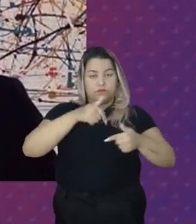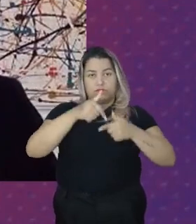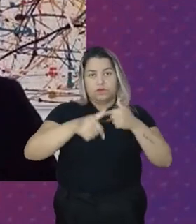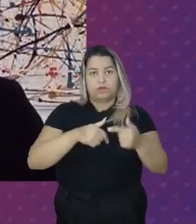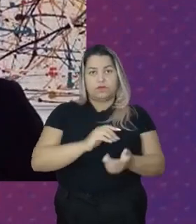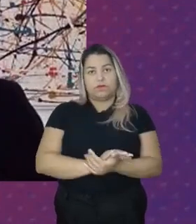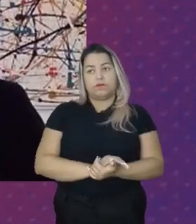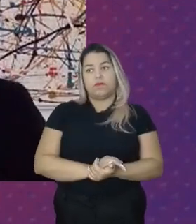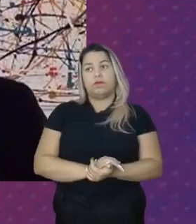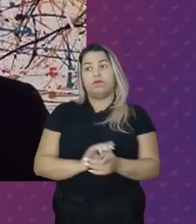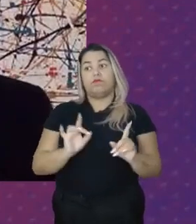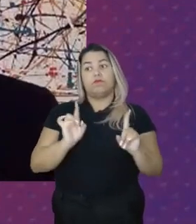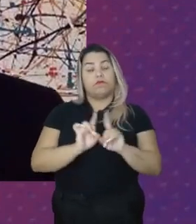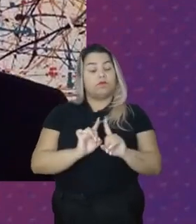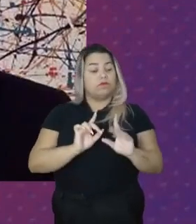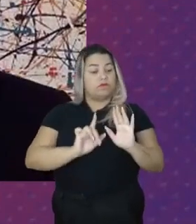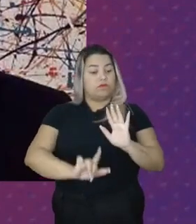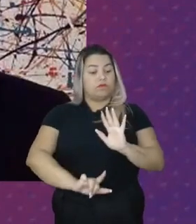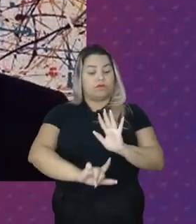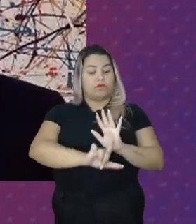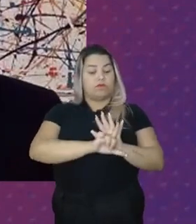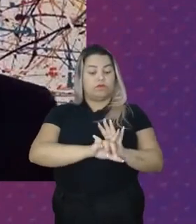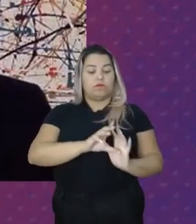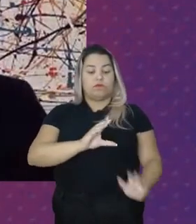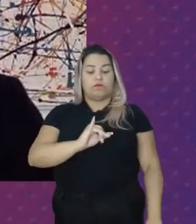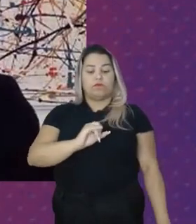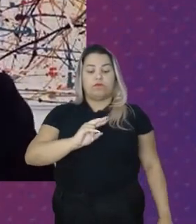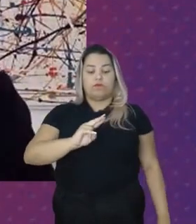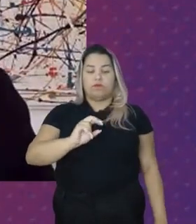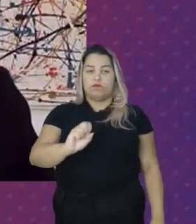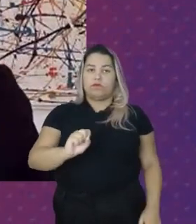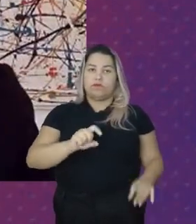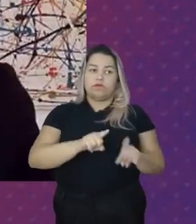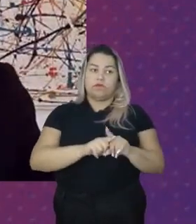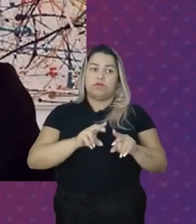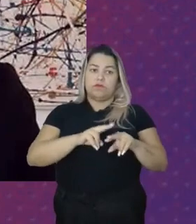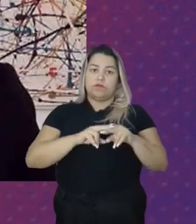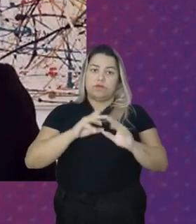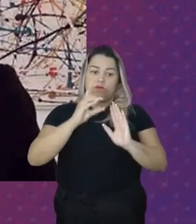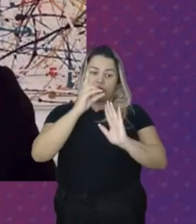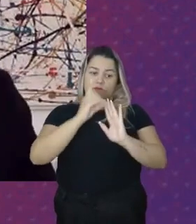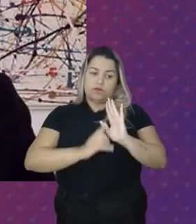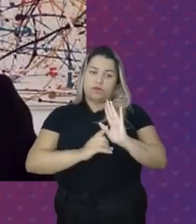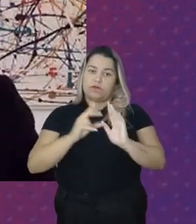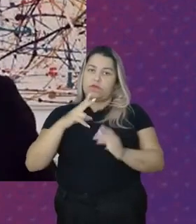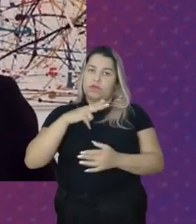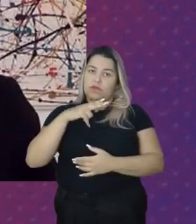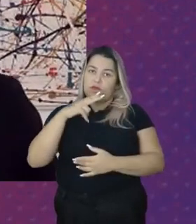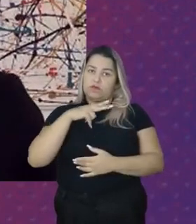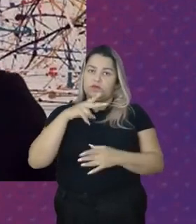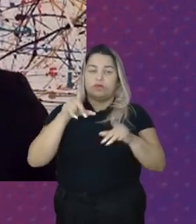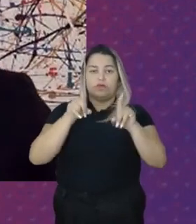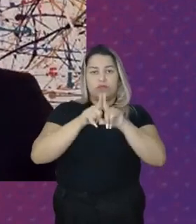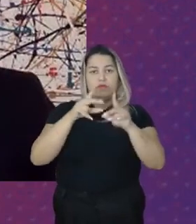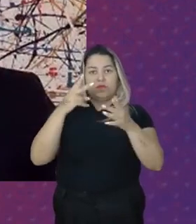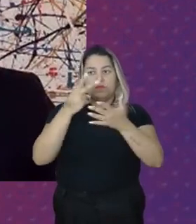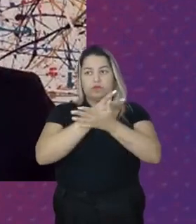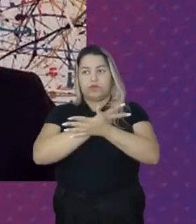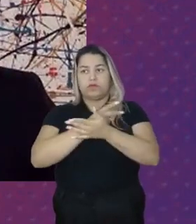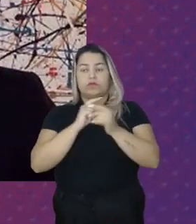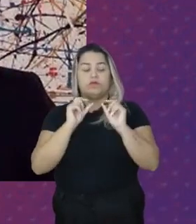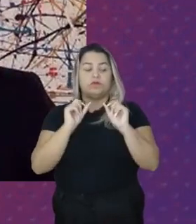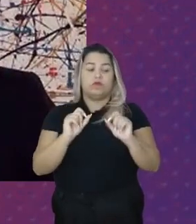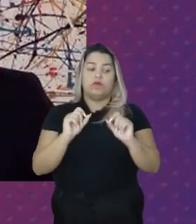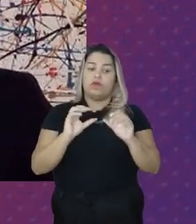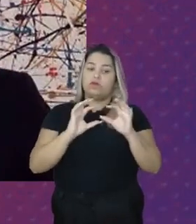doméstico regida pela legislação civil, ou seja, pelo direito privado. Ocorre que as relações